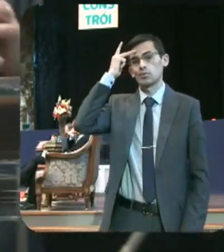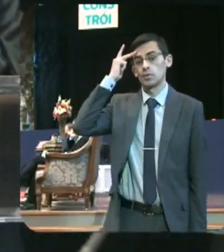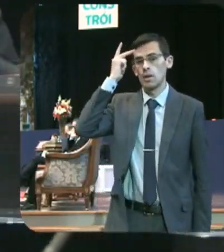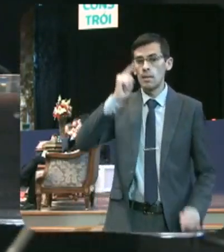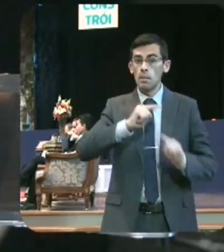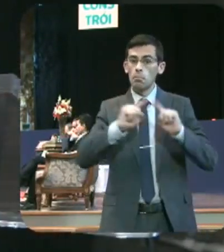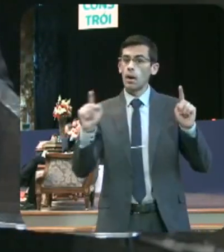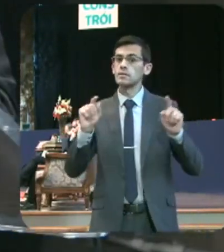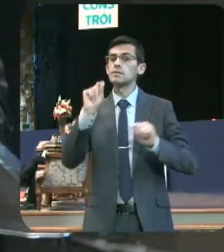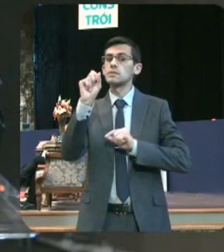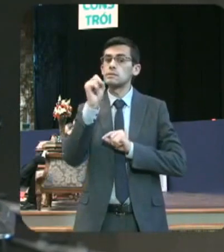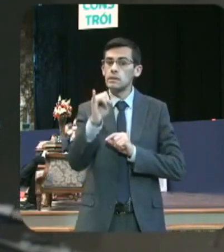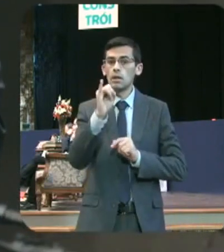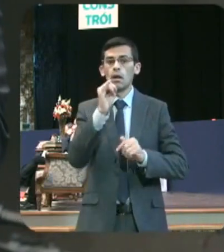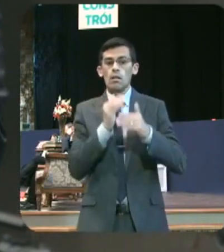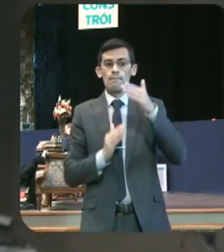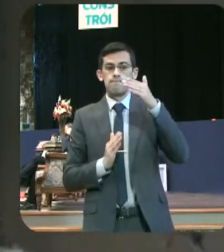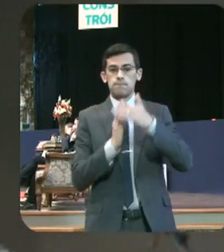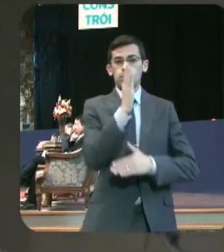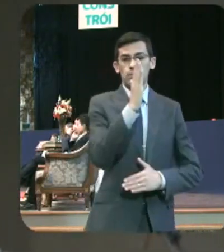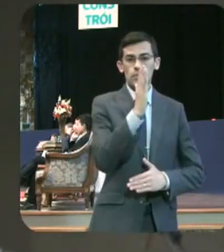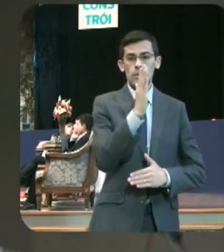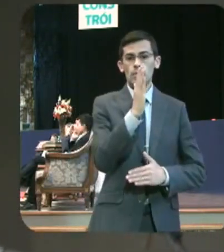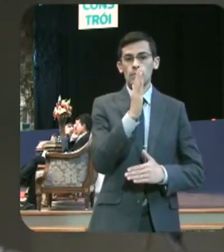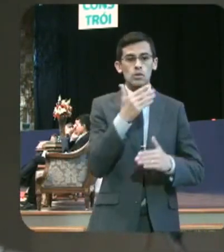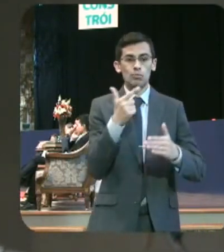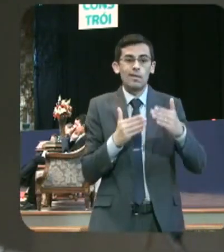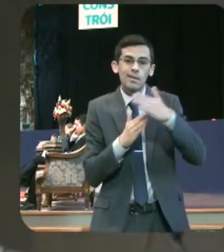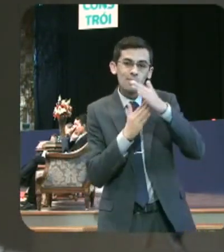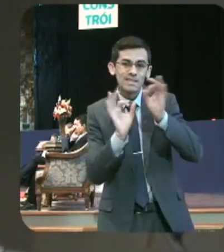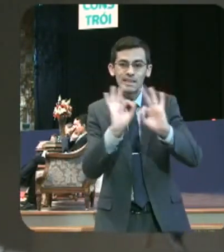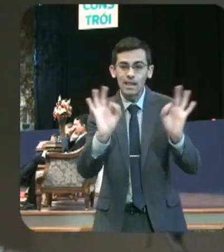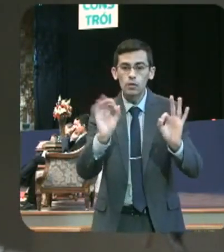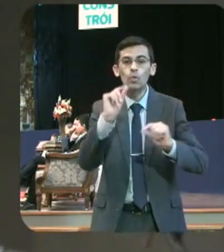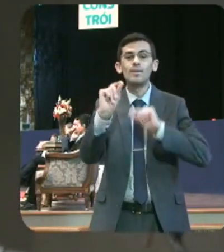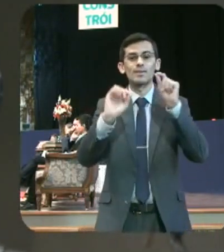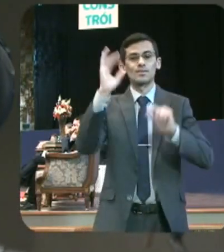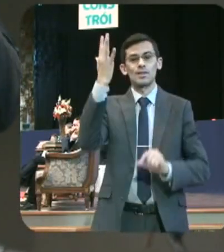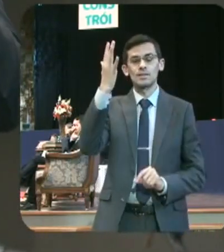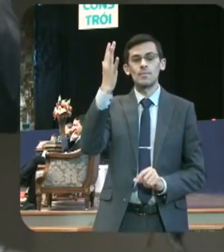gente ultrapassa esses limites, a gente